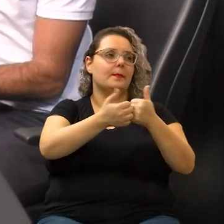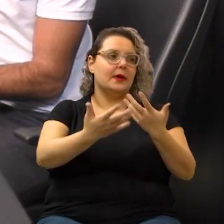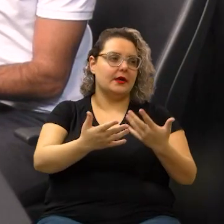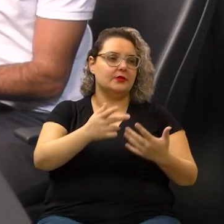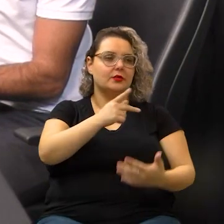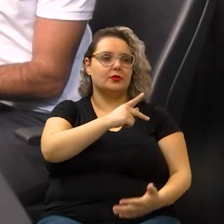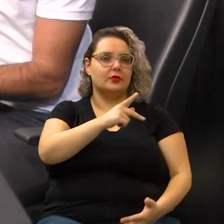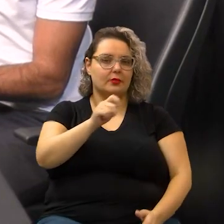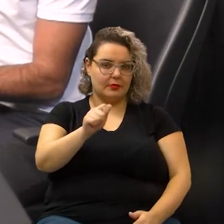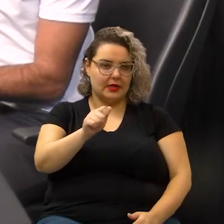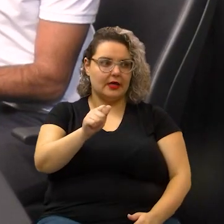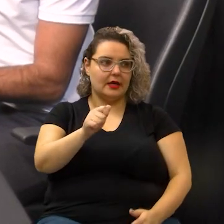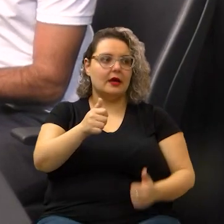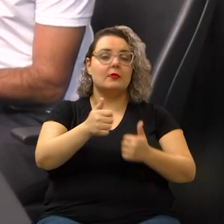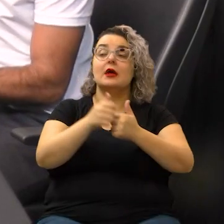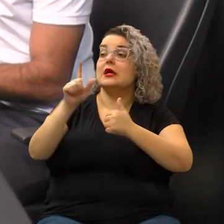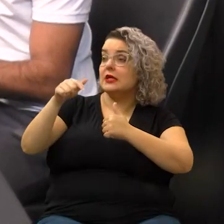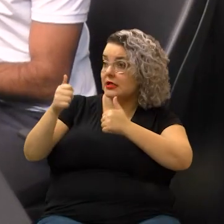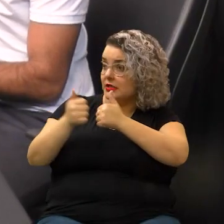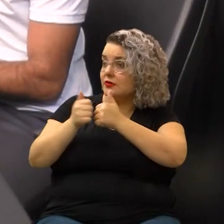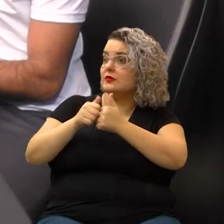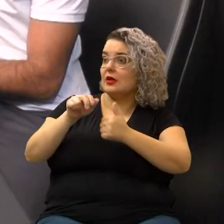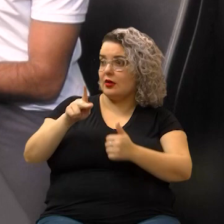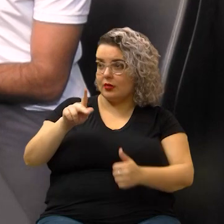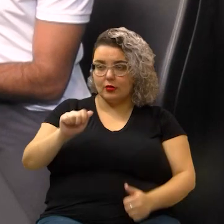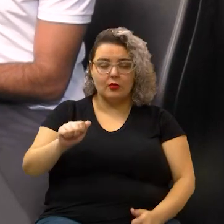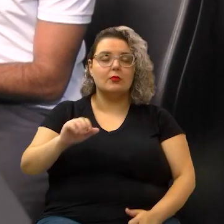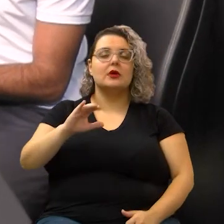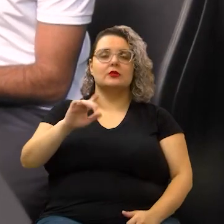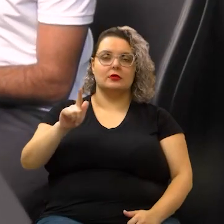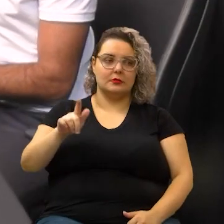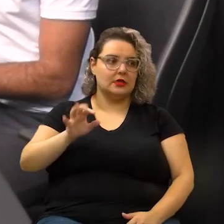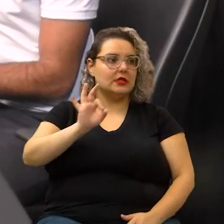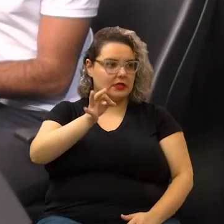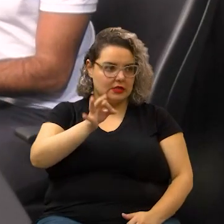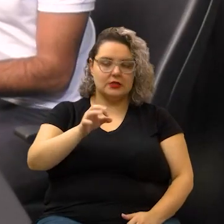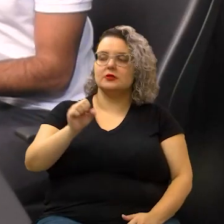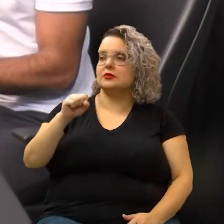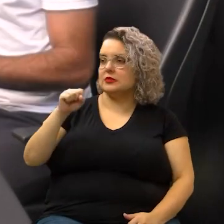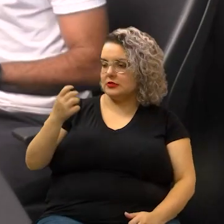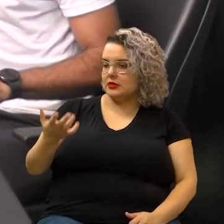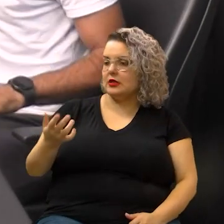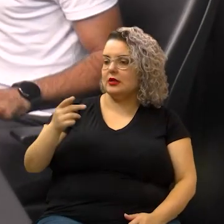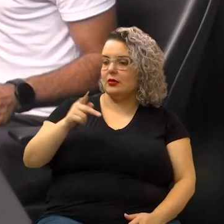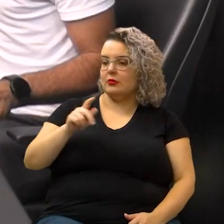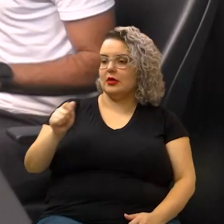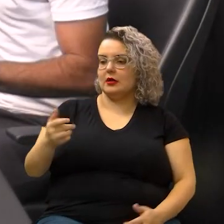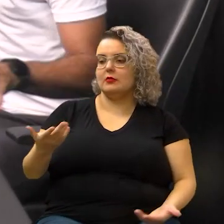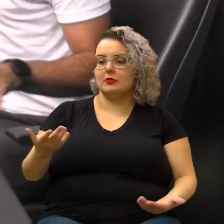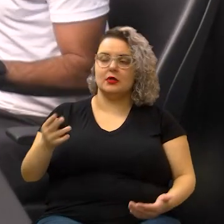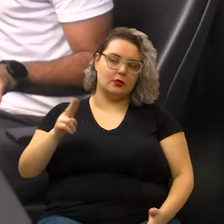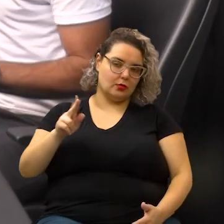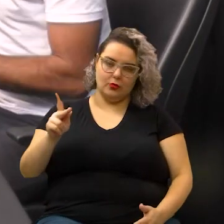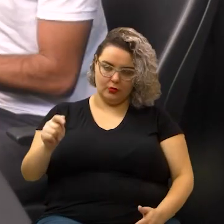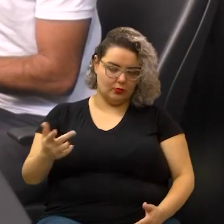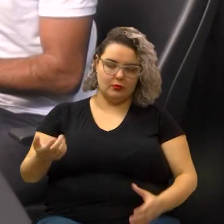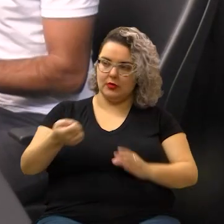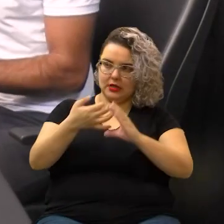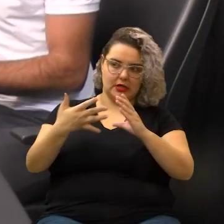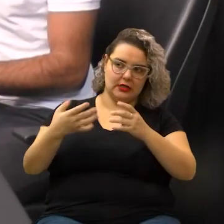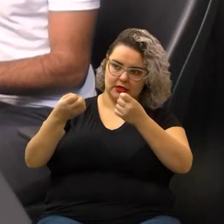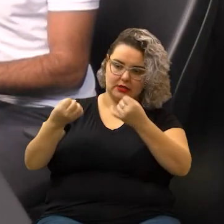do pronto atendimento que tem ali. Perto da UPA ali, né, do Campo Grande, que era um PA, agora é uma UPA, mas continua a